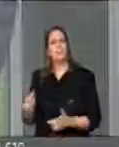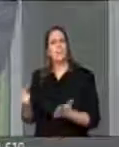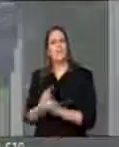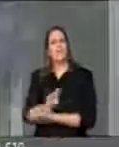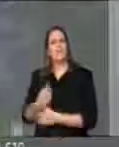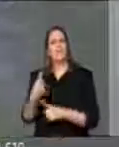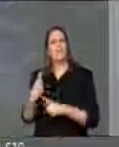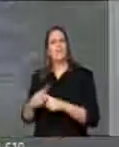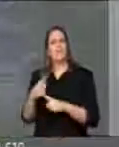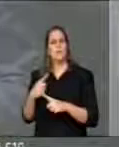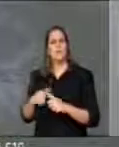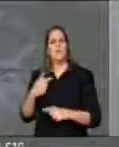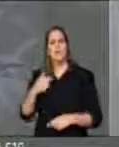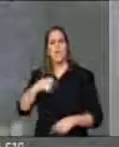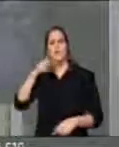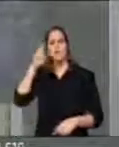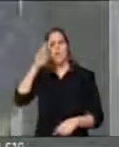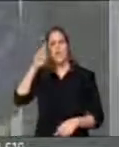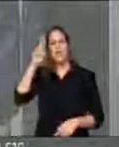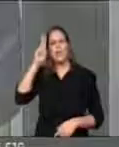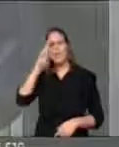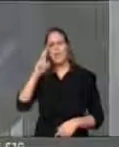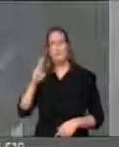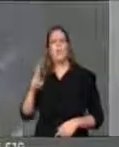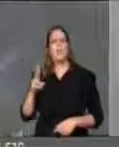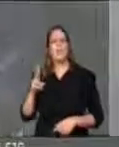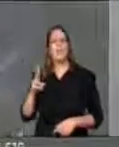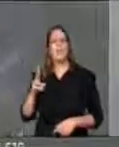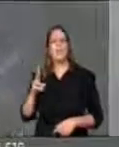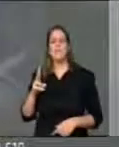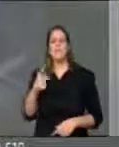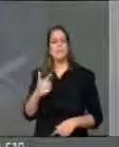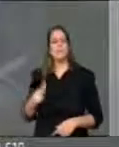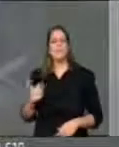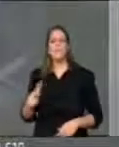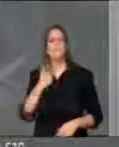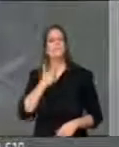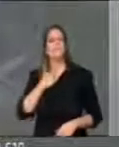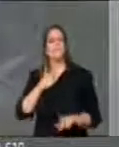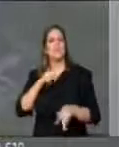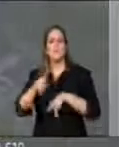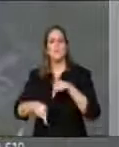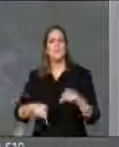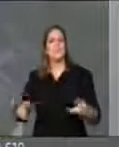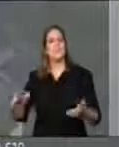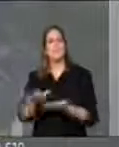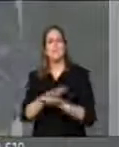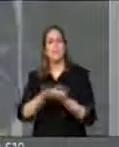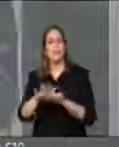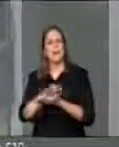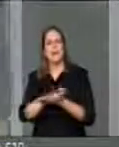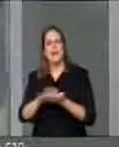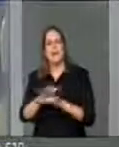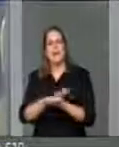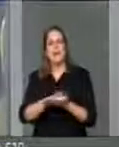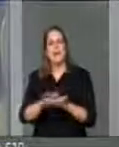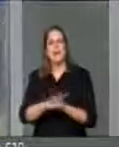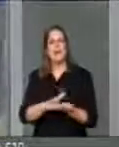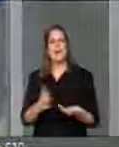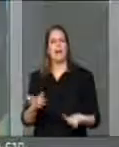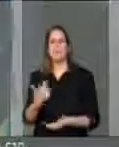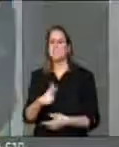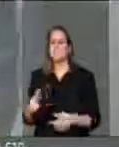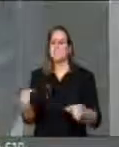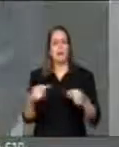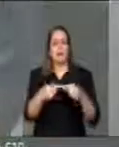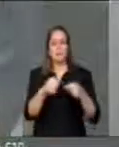estava completamente desvinculado do sentimento popular e completamente fora de um propósito jurídico